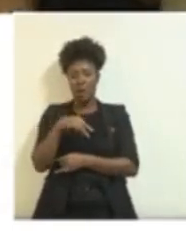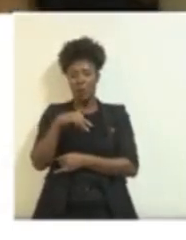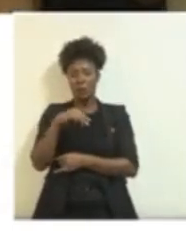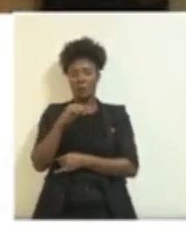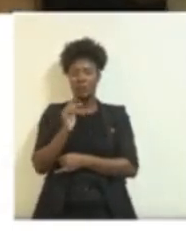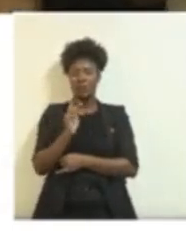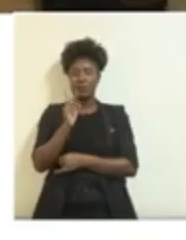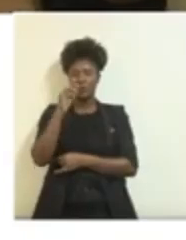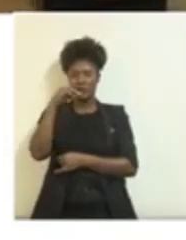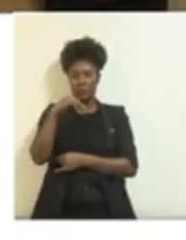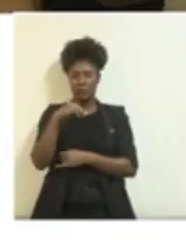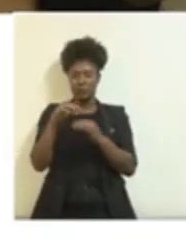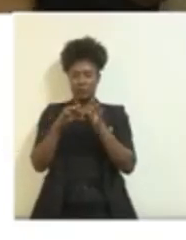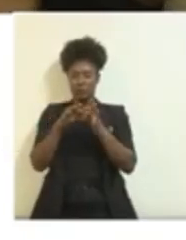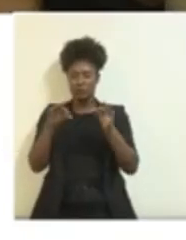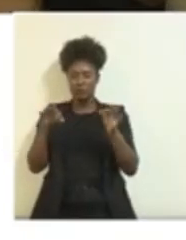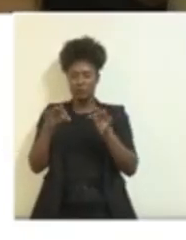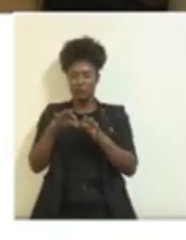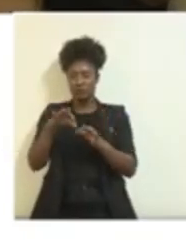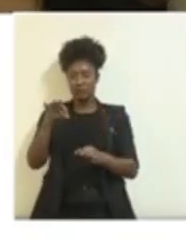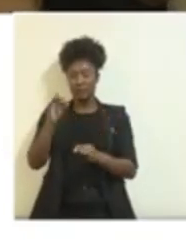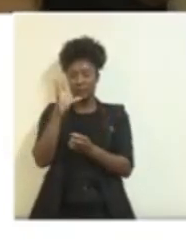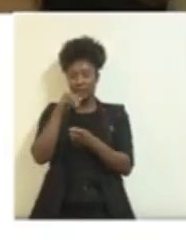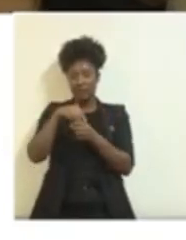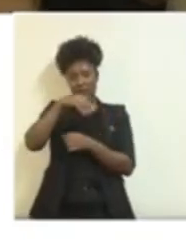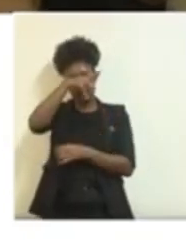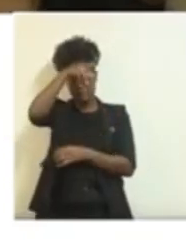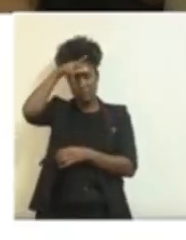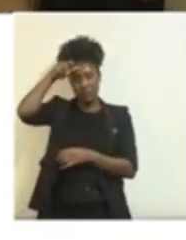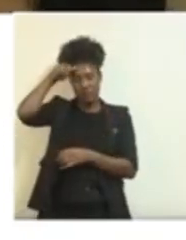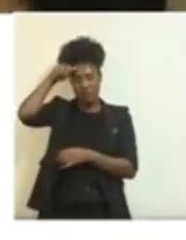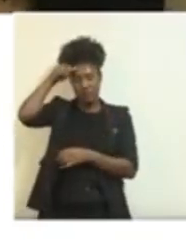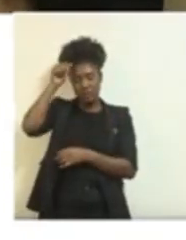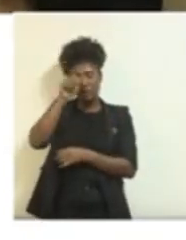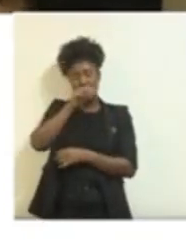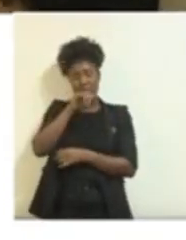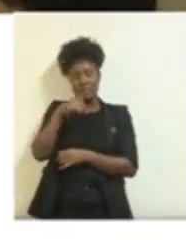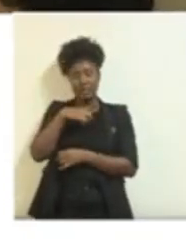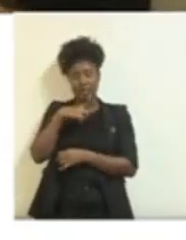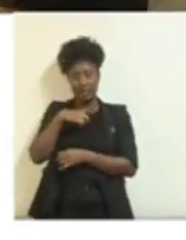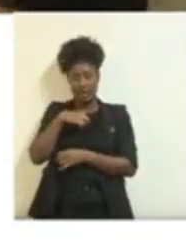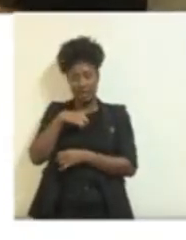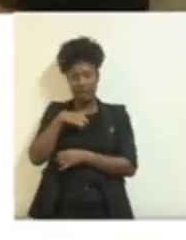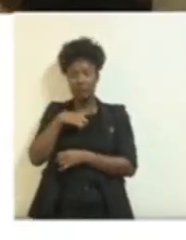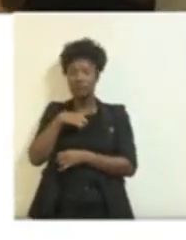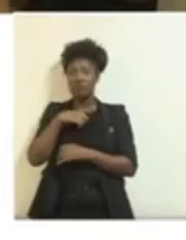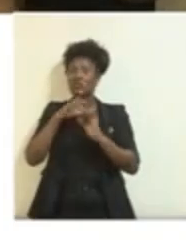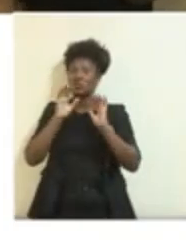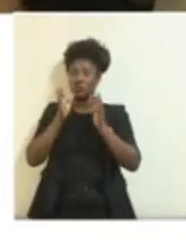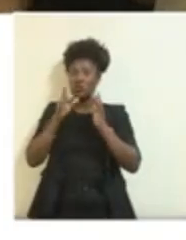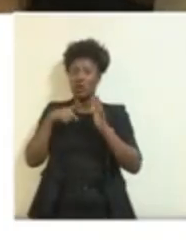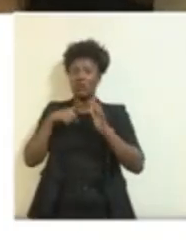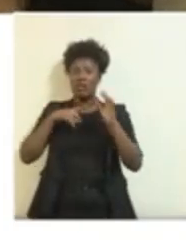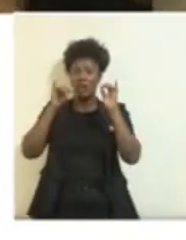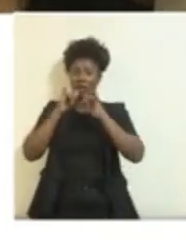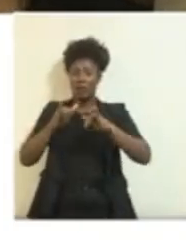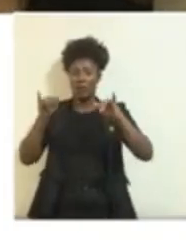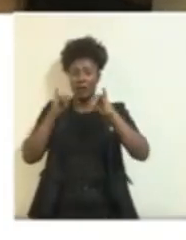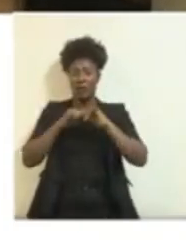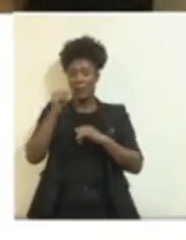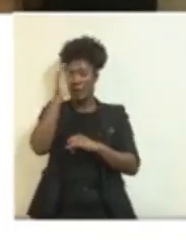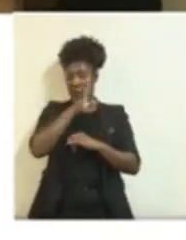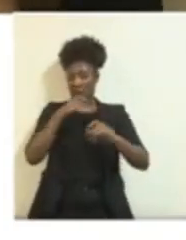na Amazônia. Me digam, 30 mil km² na Amazônia já teria uma campanha internacional. O Brasil está destruindo a